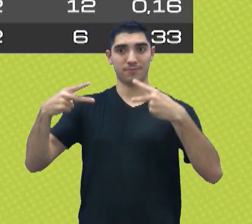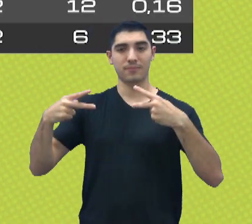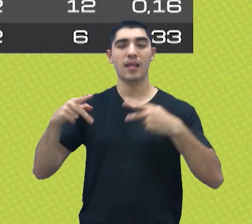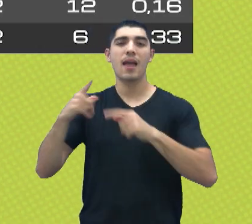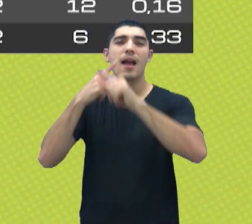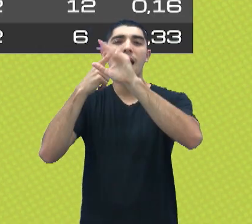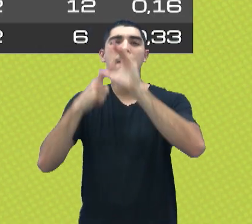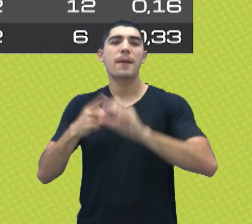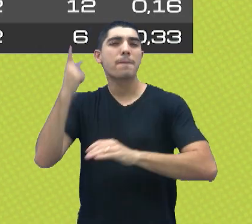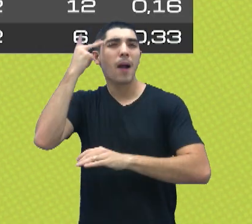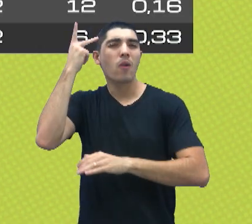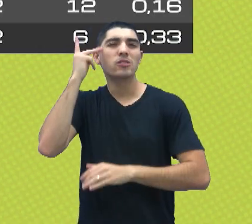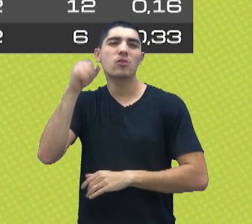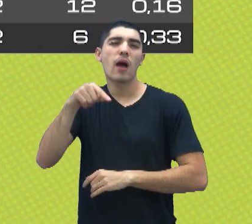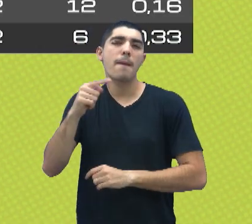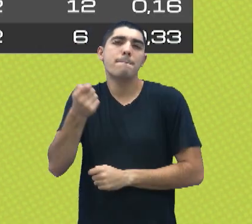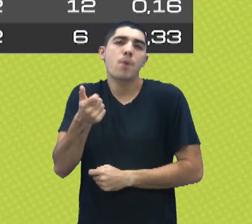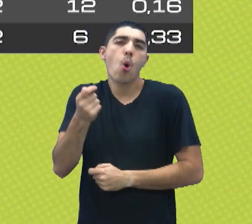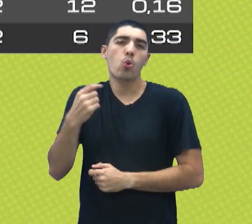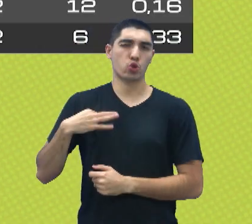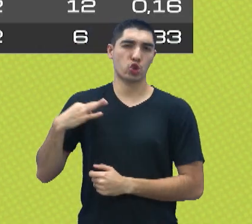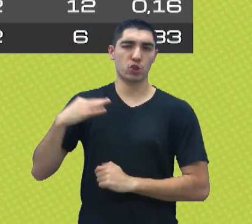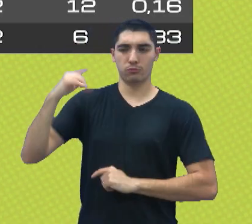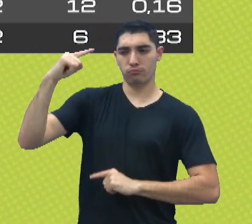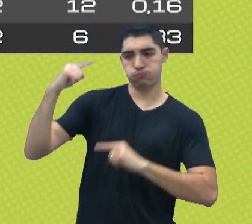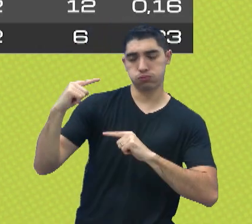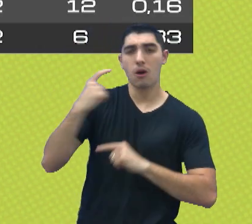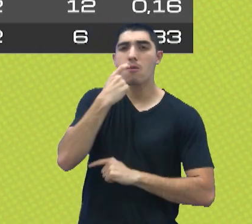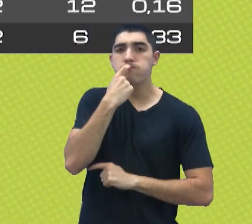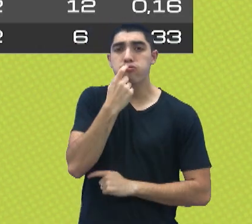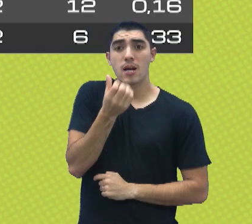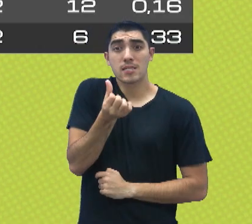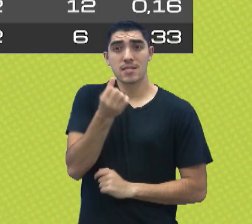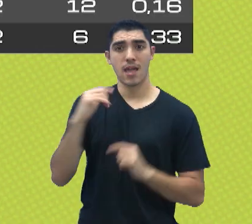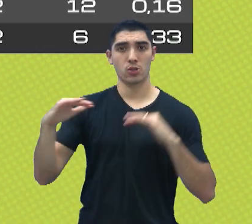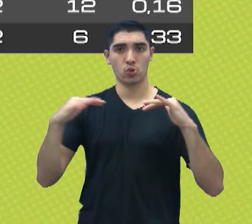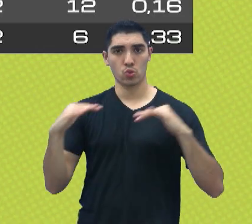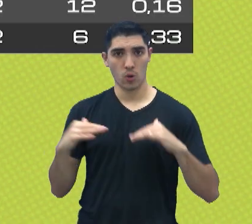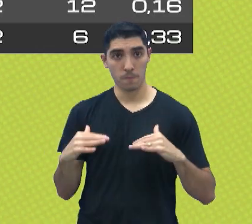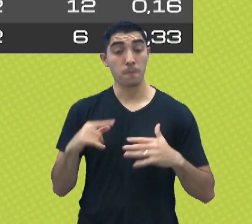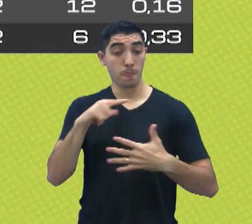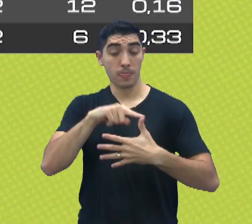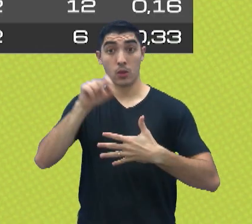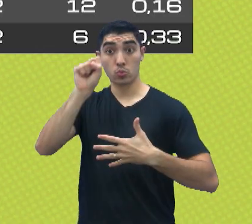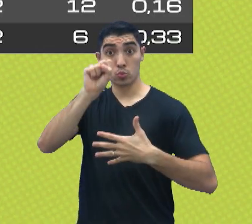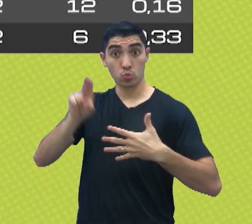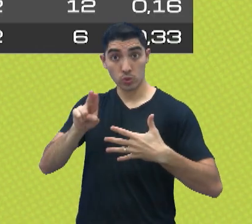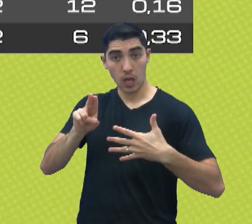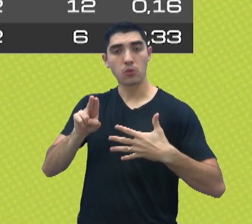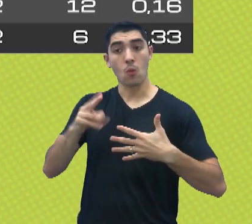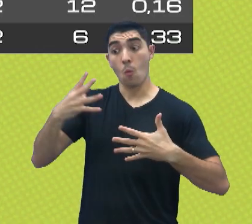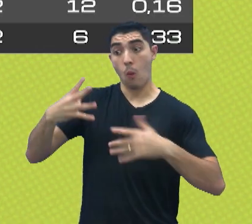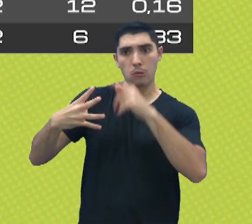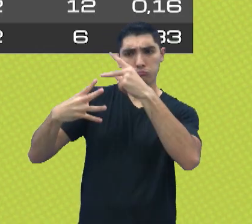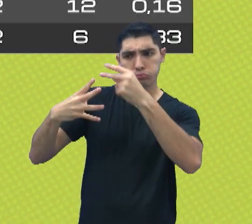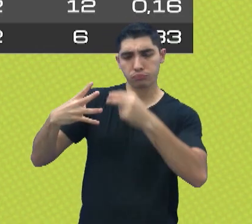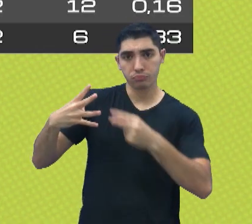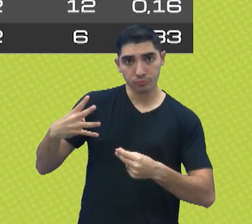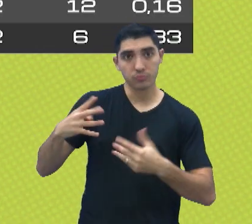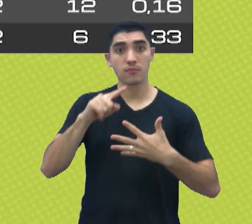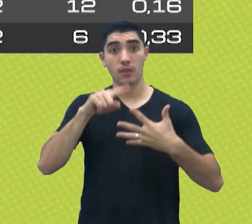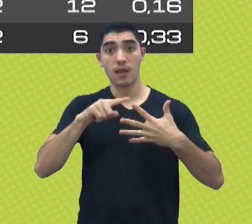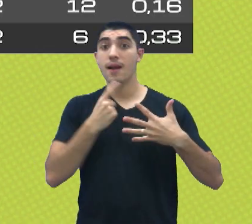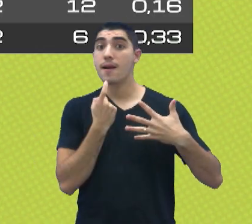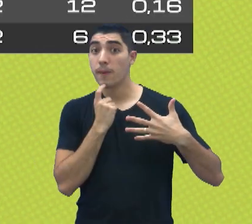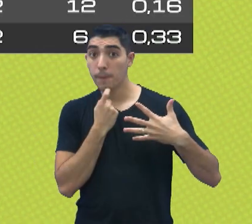campeonato curto, é tiro curto, são apenas 6 jogos para cada equipe. Tem o Suzano como líder, 100% de aproveitamento na competição, seguido pelo